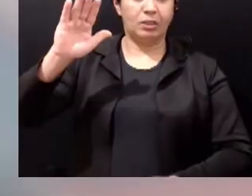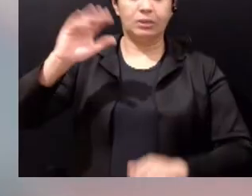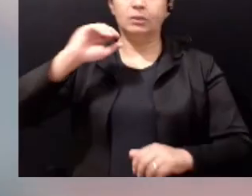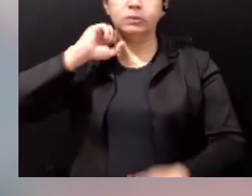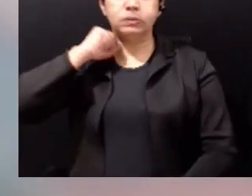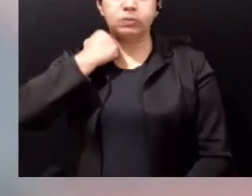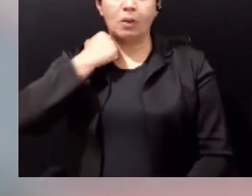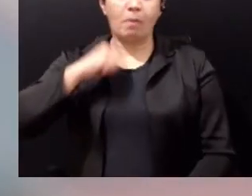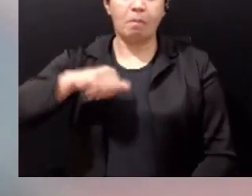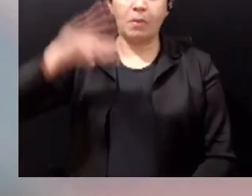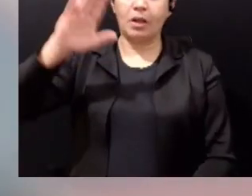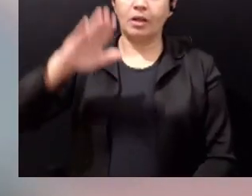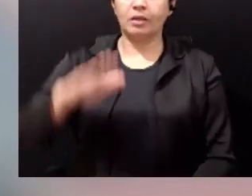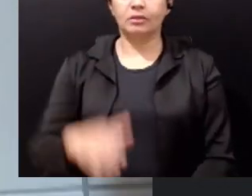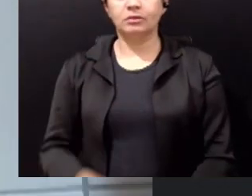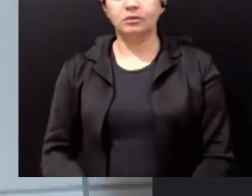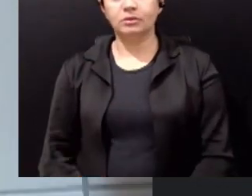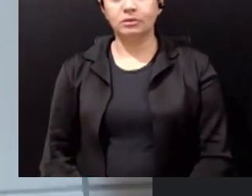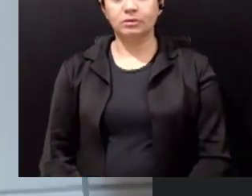a gente